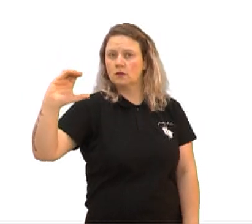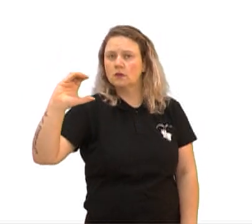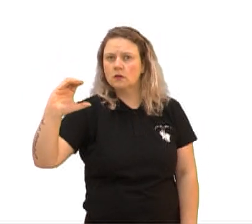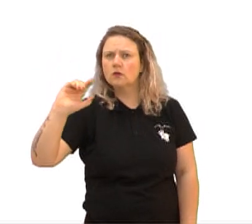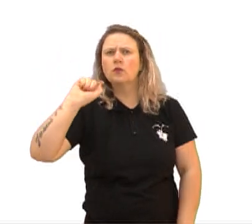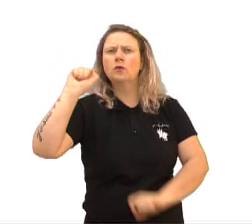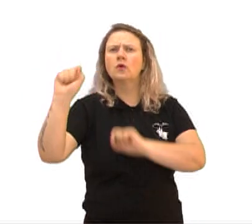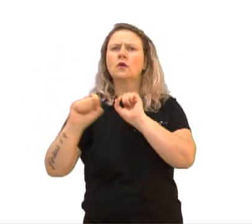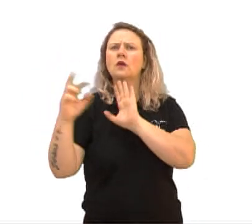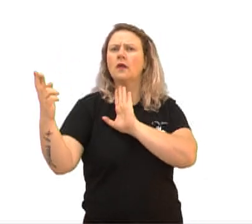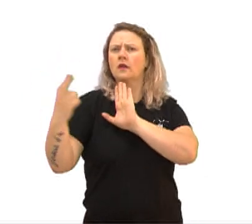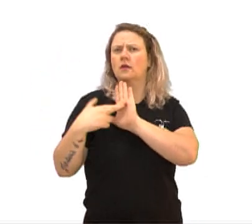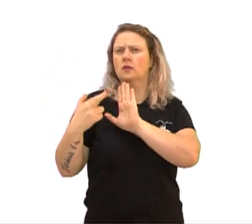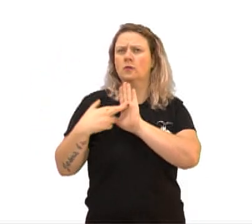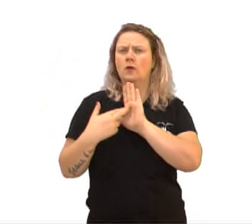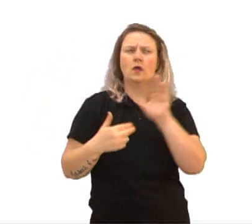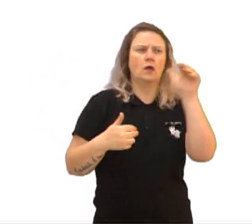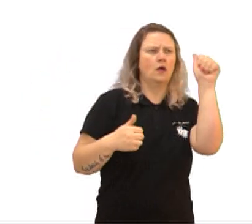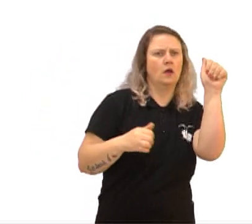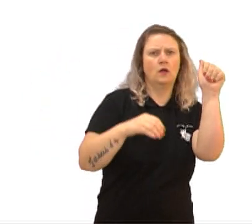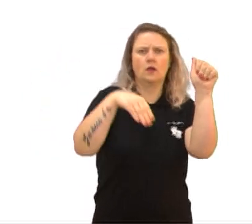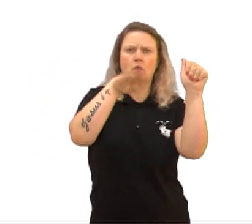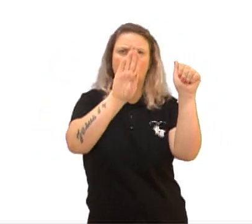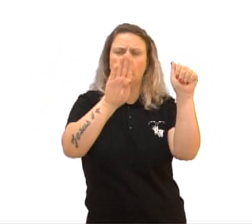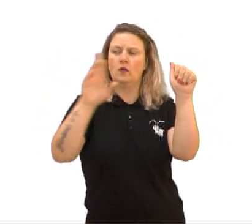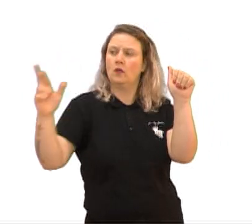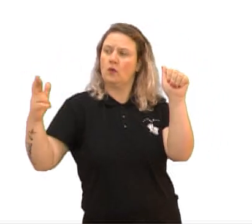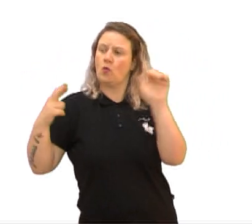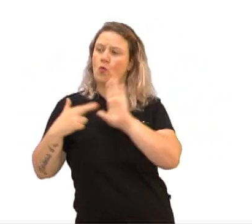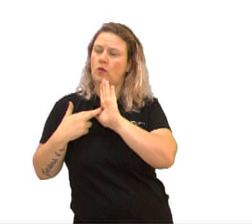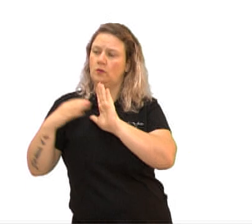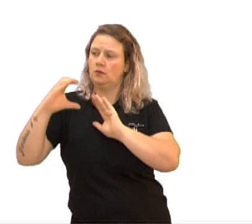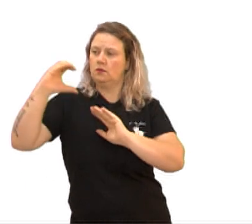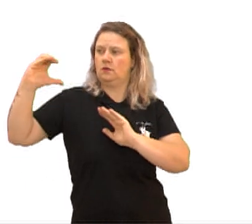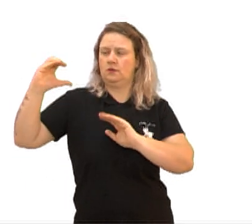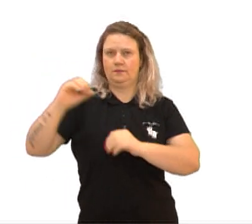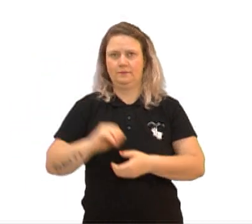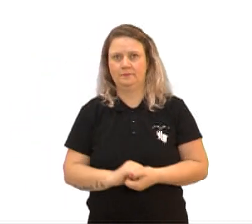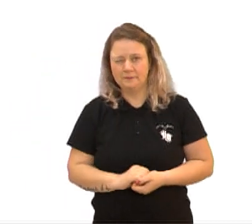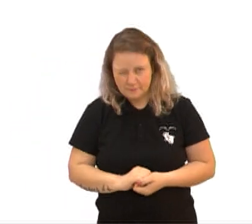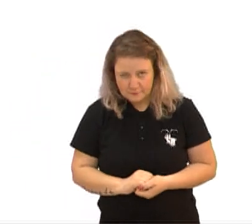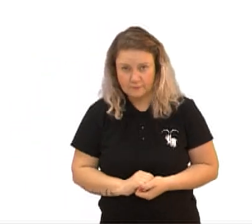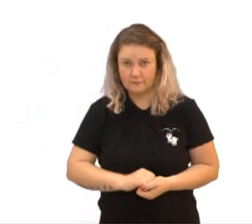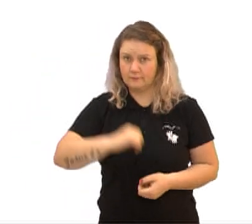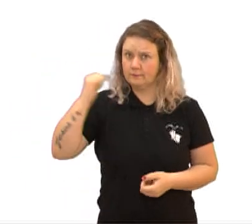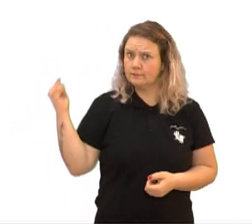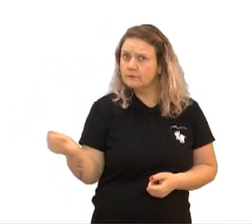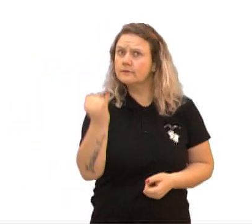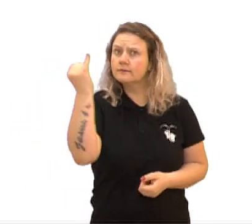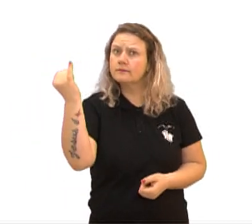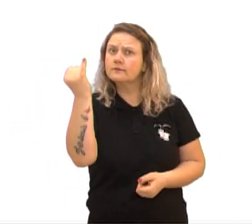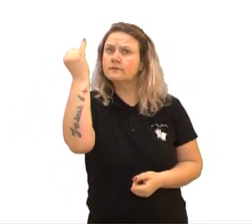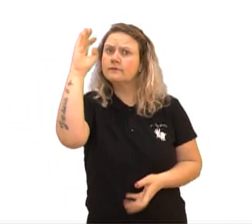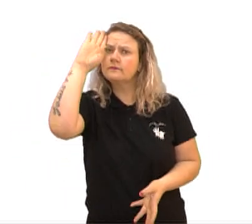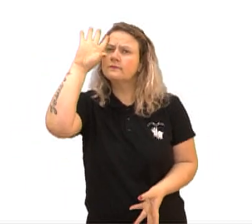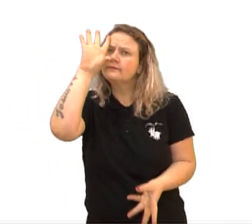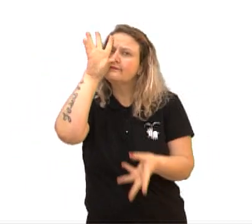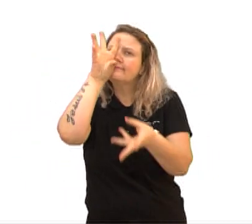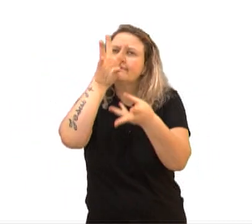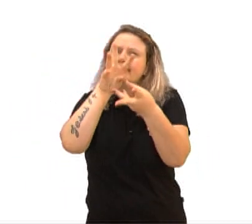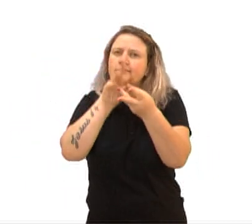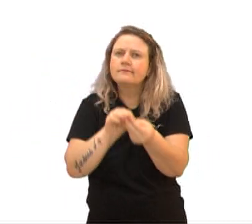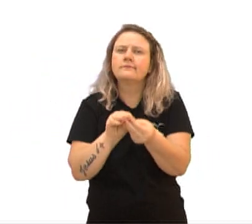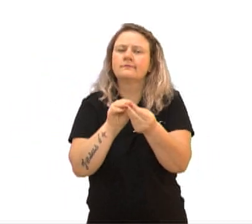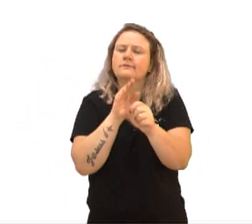o produto da matriz A com a matriz B. Beleza? É muito importante que você saiba muito bem trabalhar